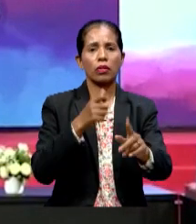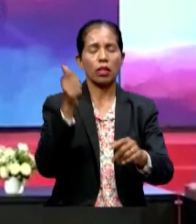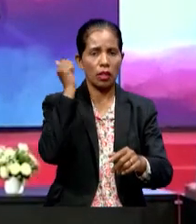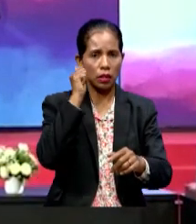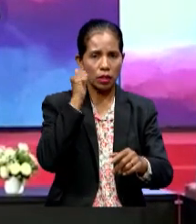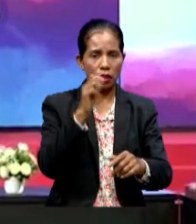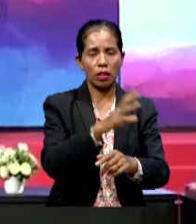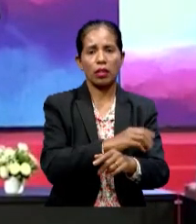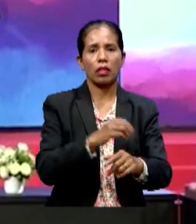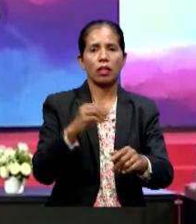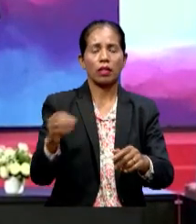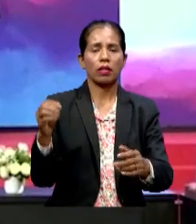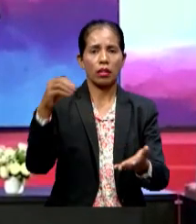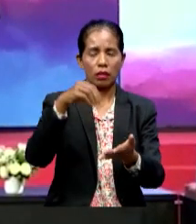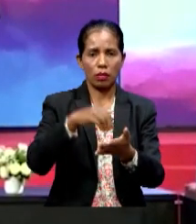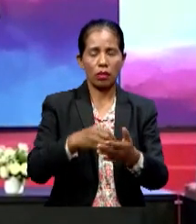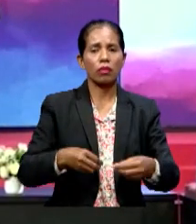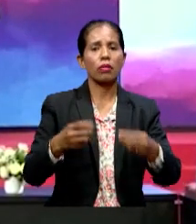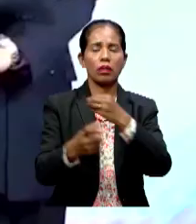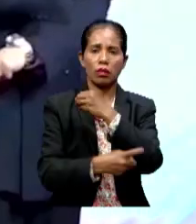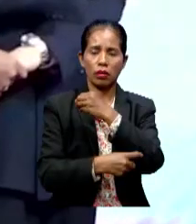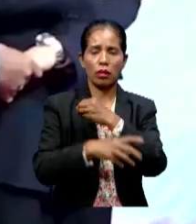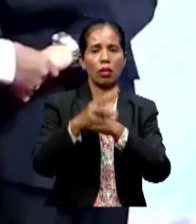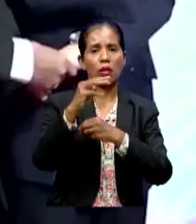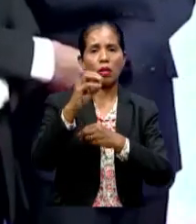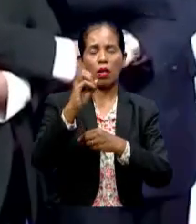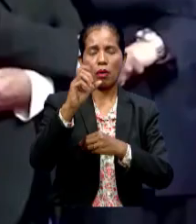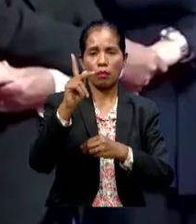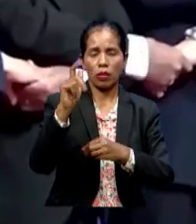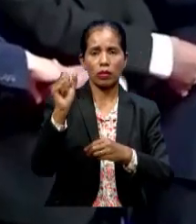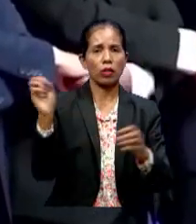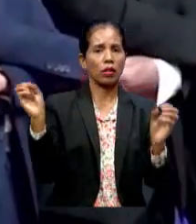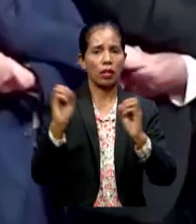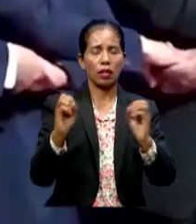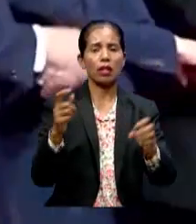desde ocidental alcança sanção ba Moscou, nebe nunca acontece e a